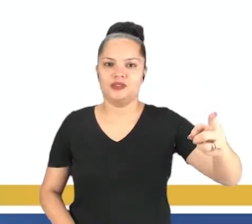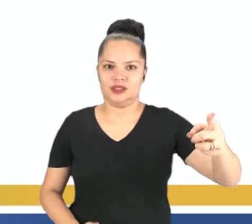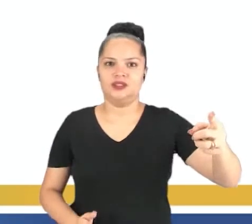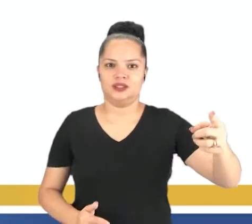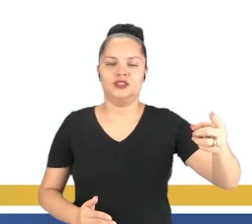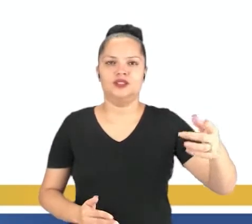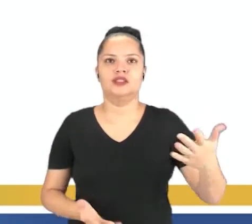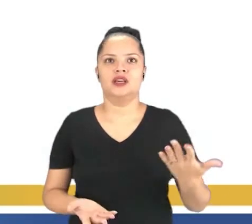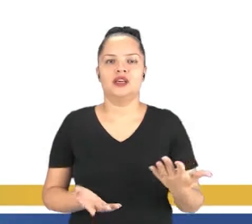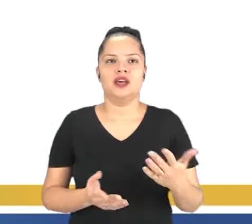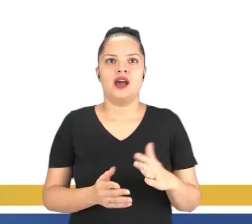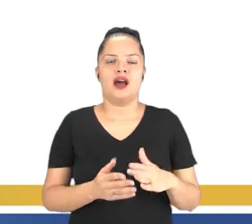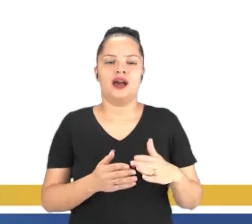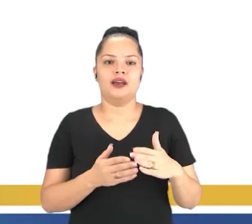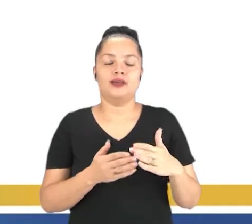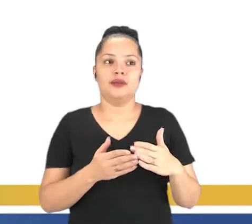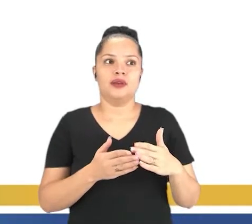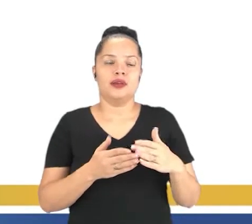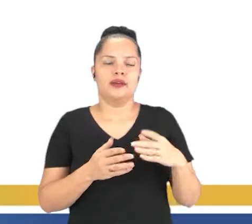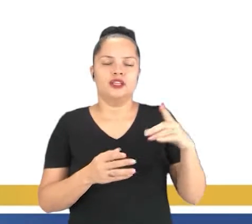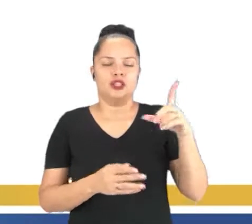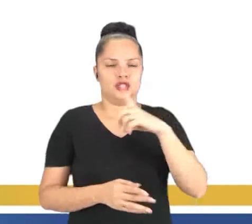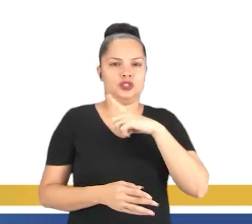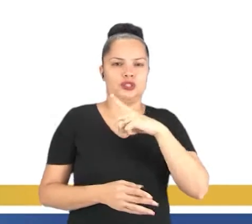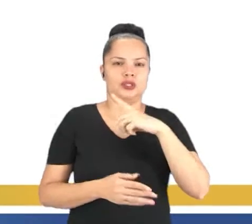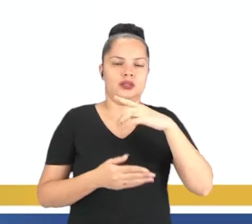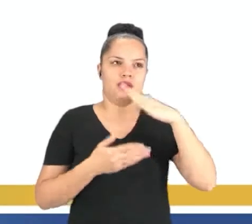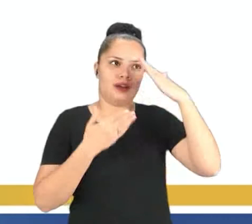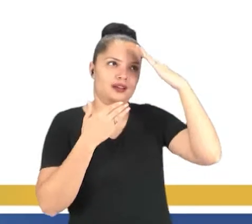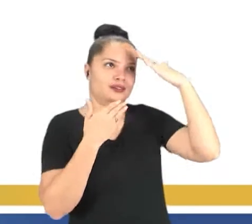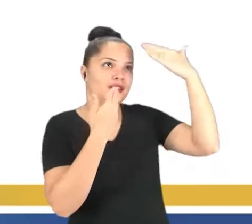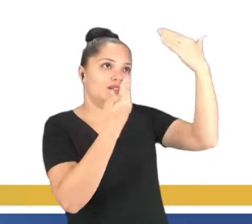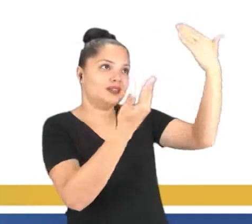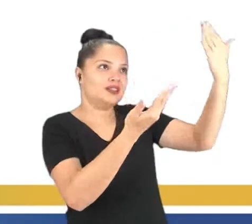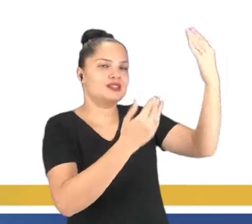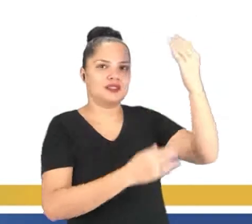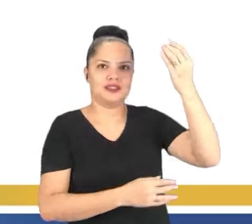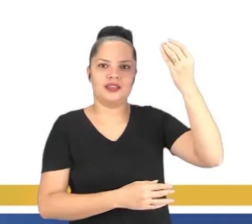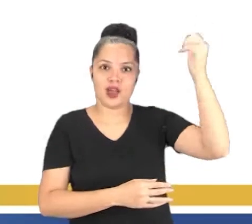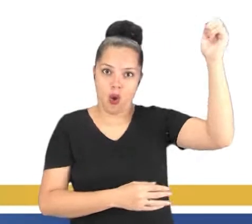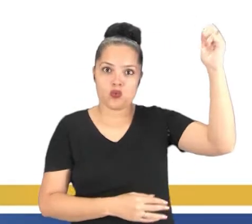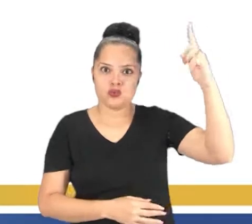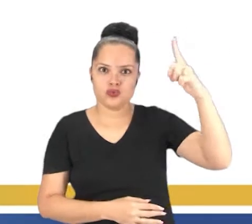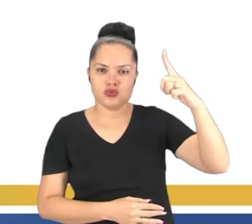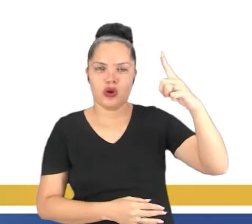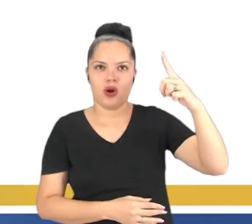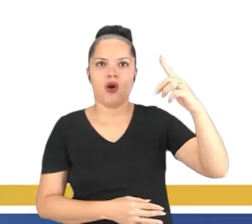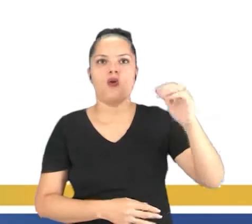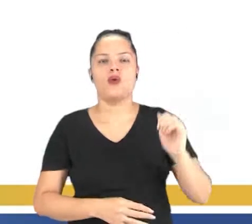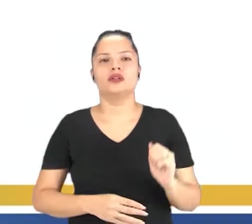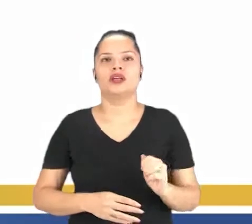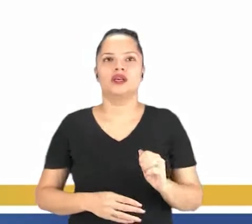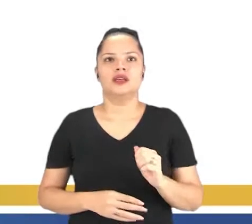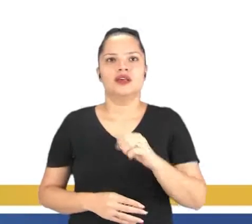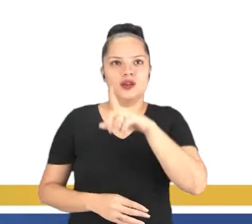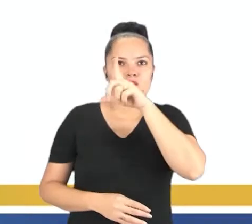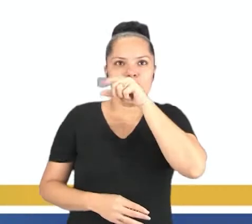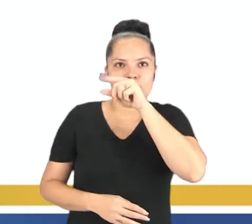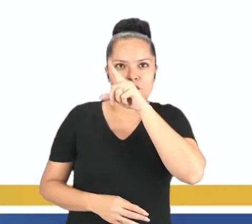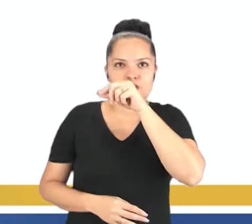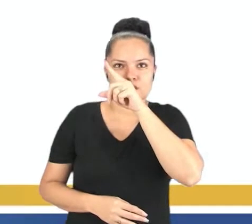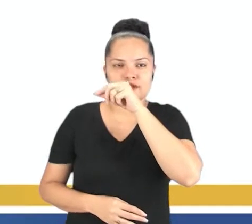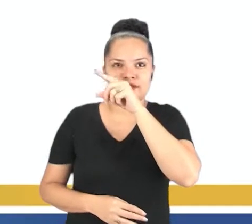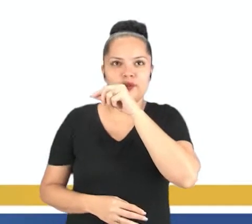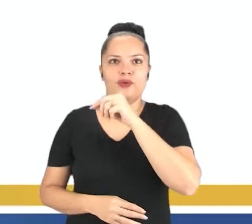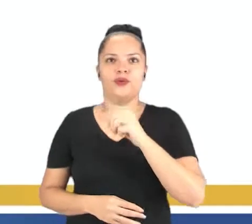deus-sol o isso eu posto né que significa beija-flor azul à esquerda né Deus as teclas do sol ele era meu Deus vai ficar com só e